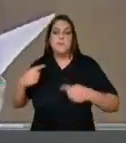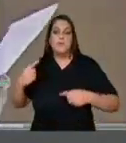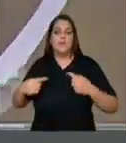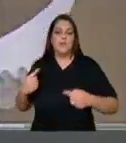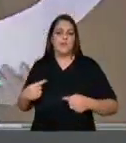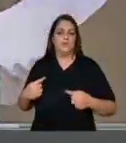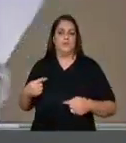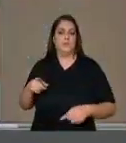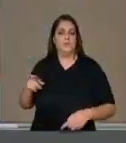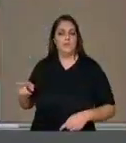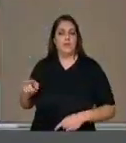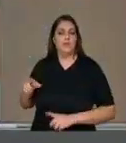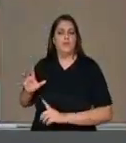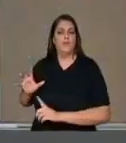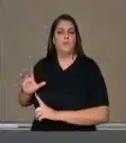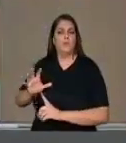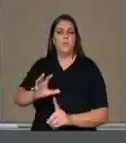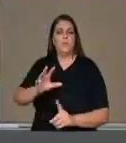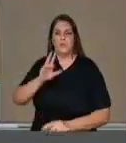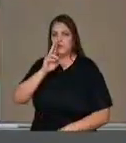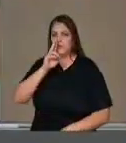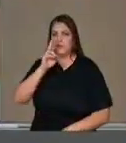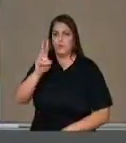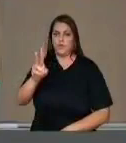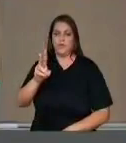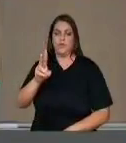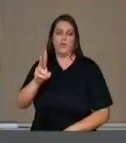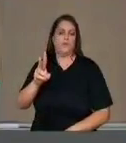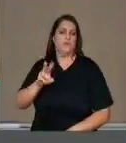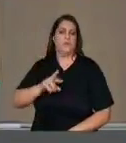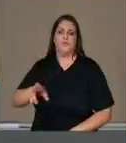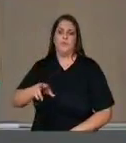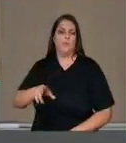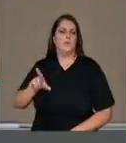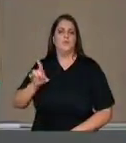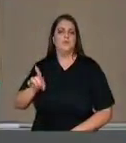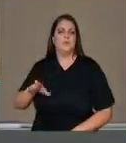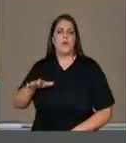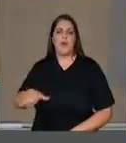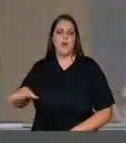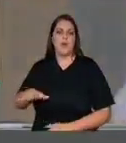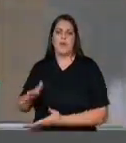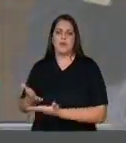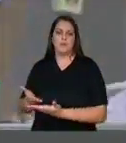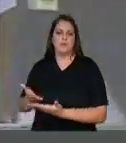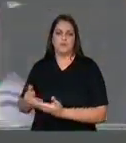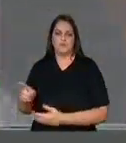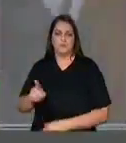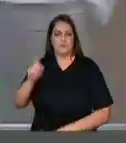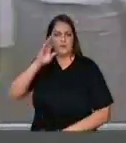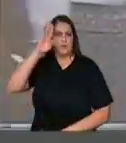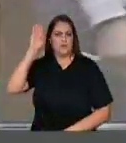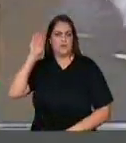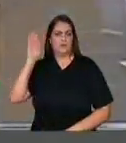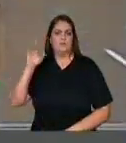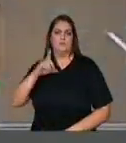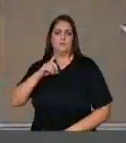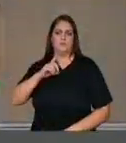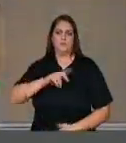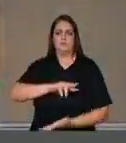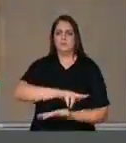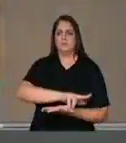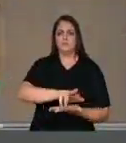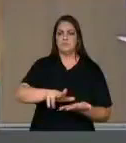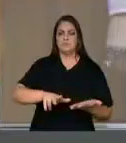Marx ultrapassou o ambiente exclusivamente acadêmico. Suas obras célebres, O Manifesto